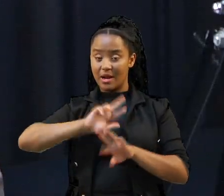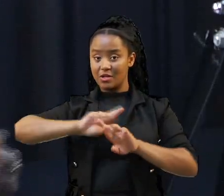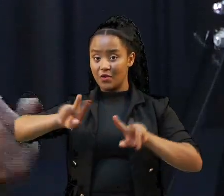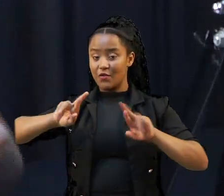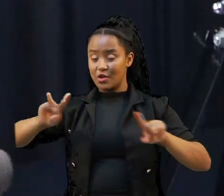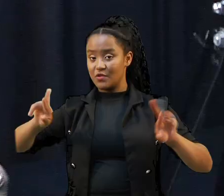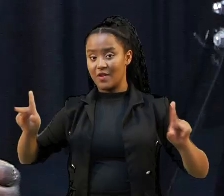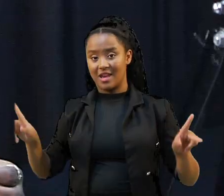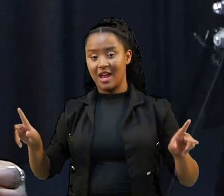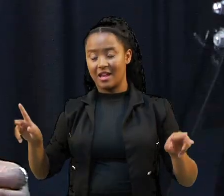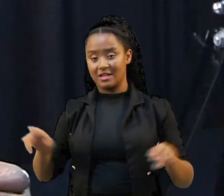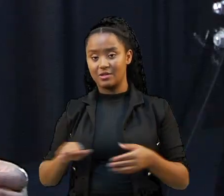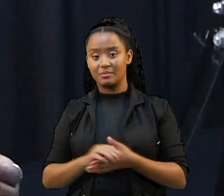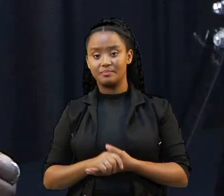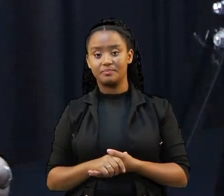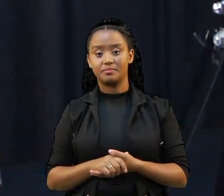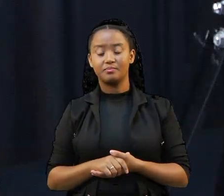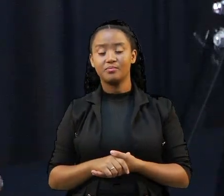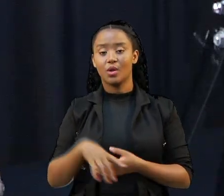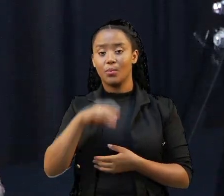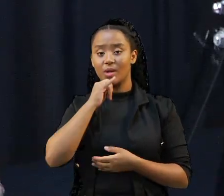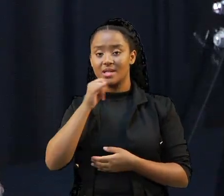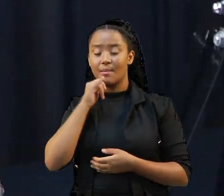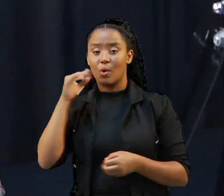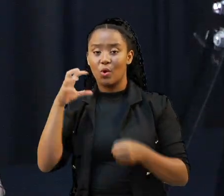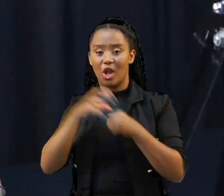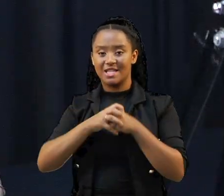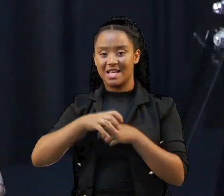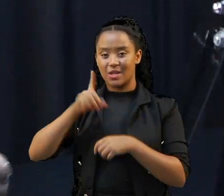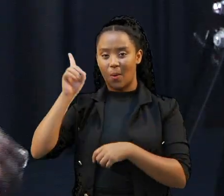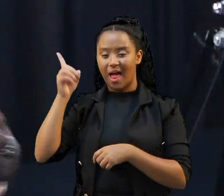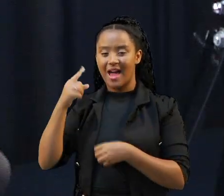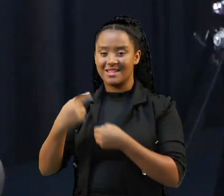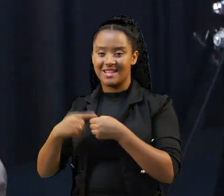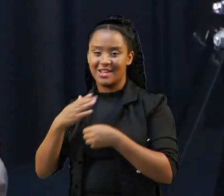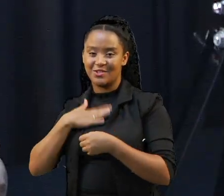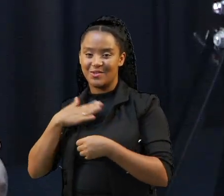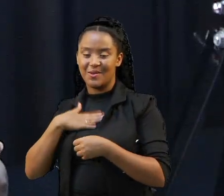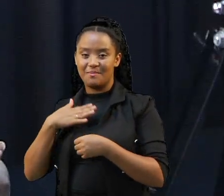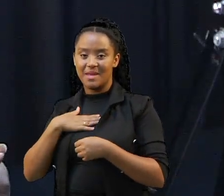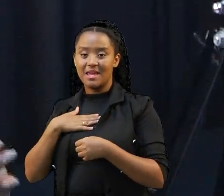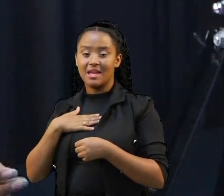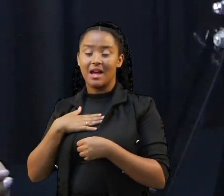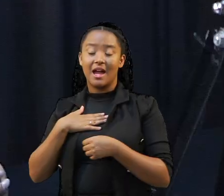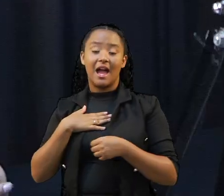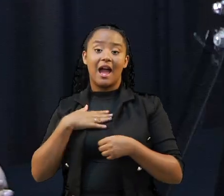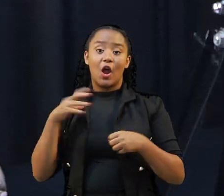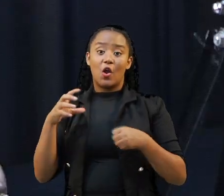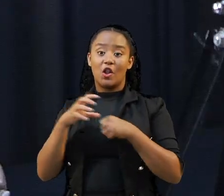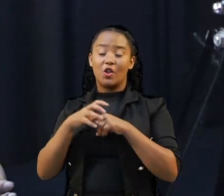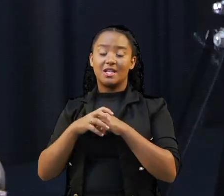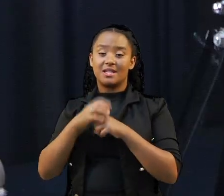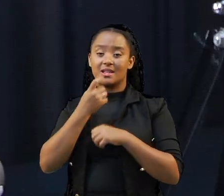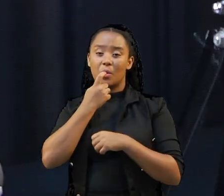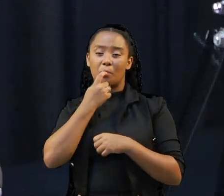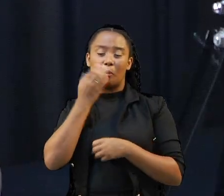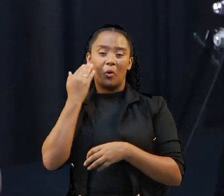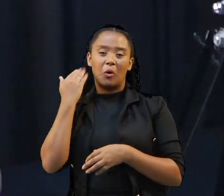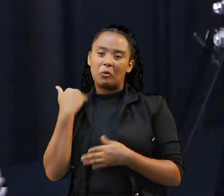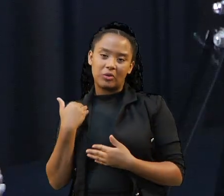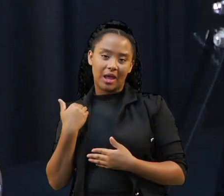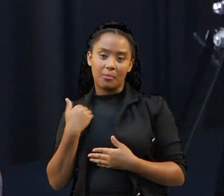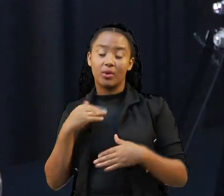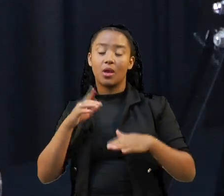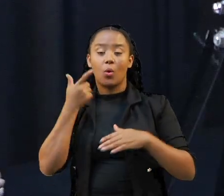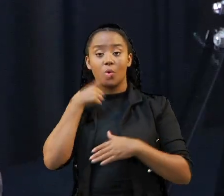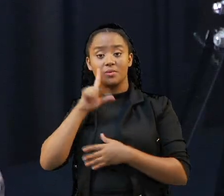Lá, aqui já faz bastante tempo. Lá foi um pouco mais recente, então a gente conseguiu preservar mais as tradições. E aí,